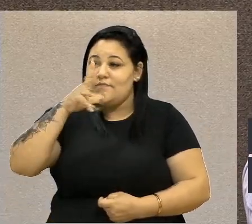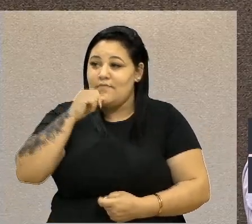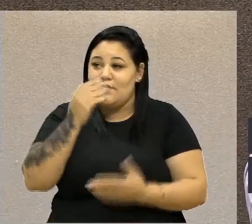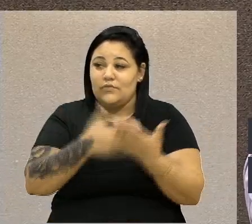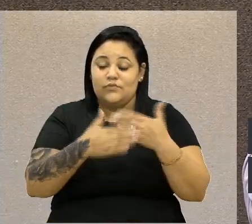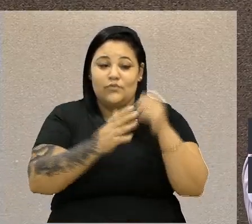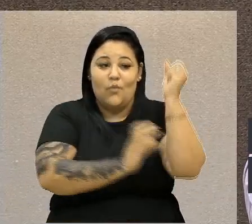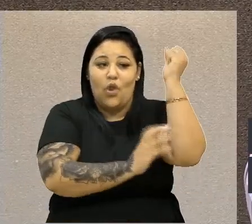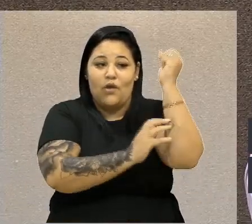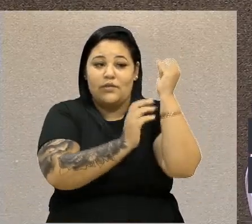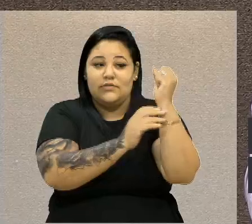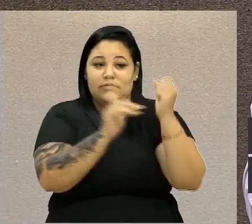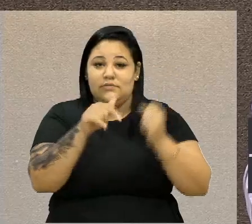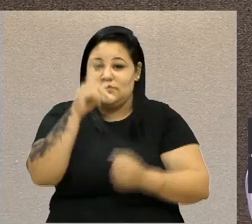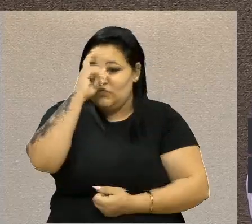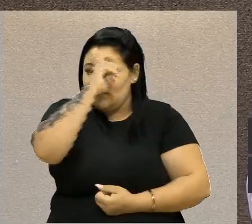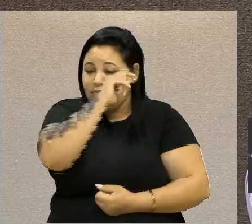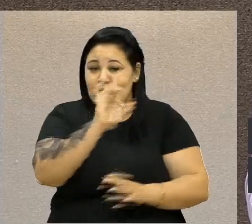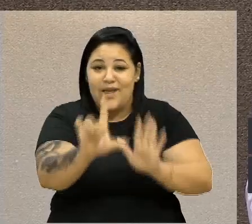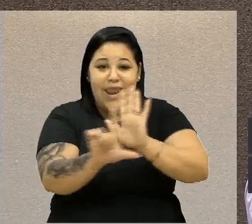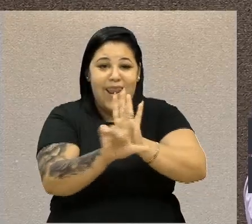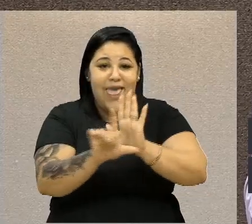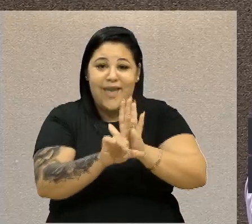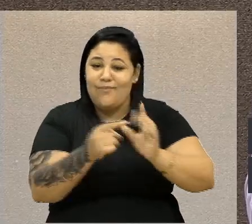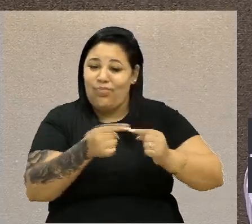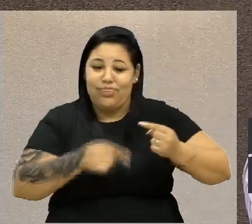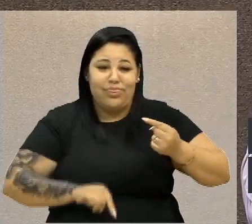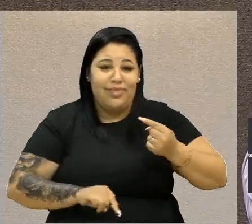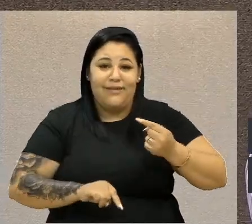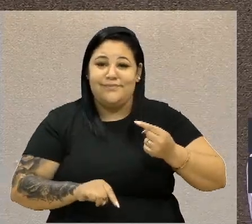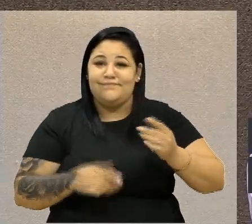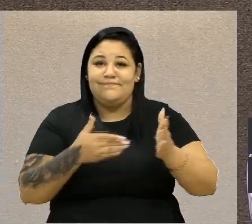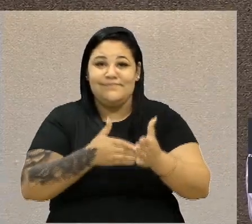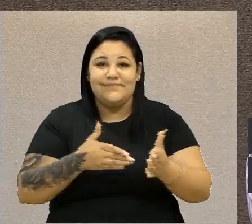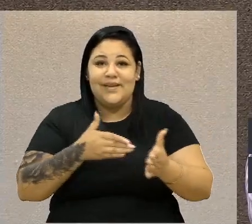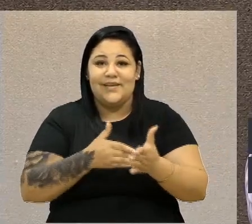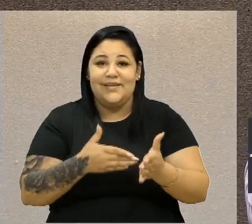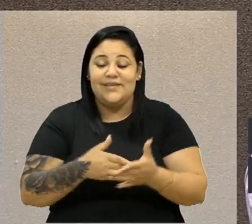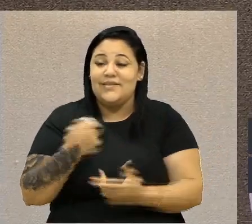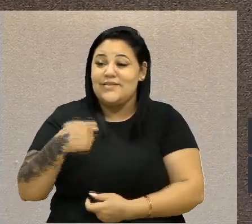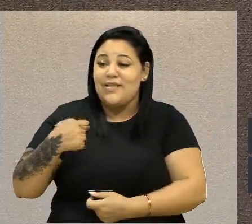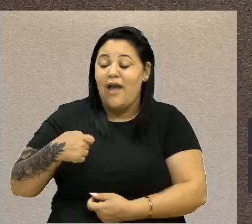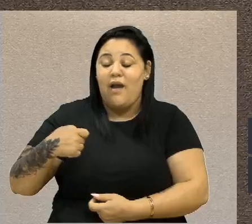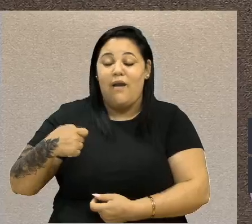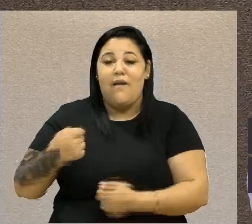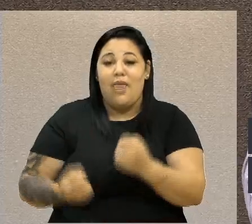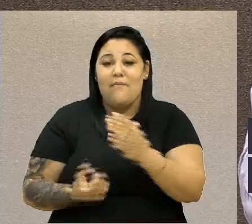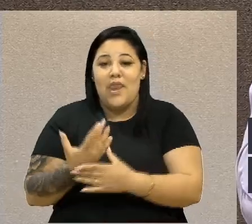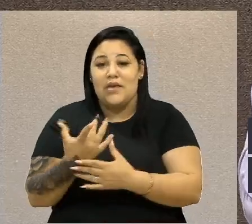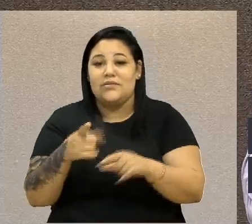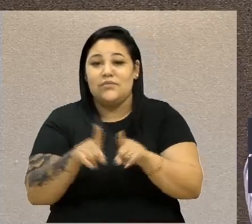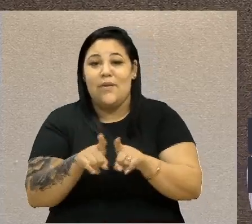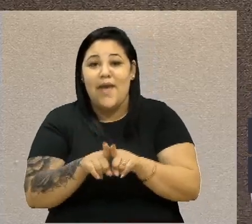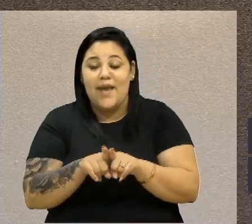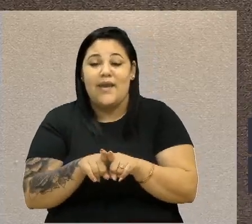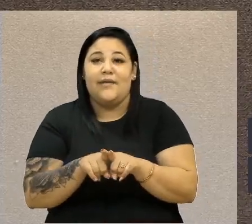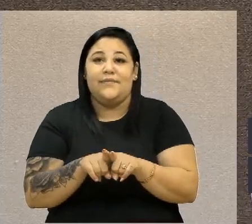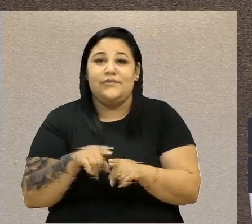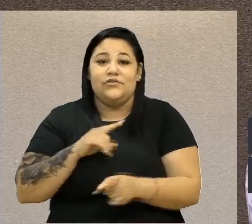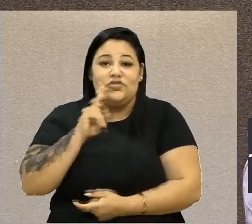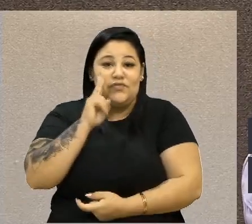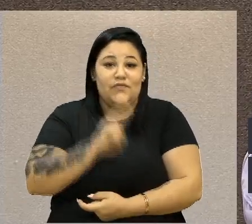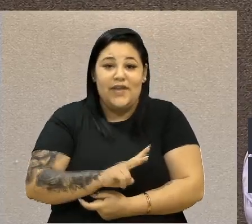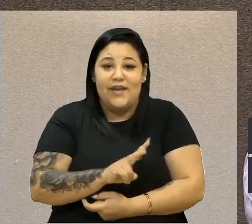tudo difícil. São leis que emperram, necessidade de inúmeras autorizações. A gente vê a Vila